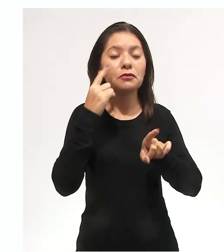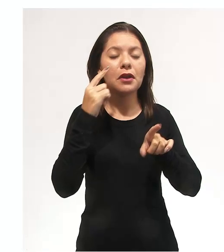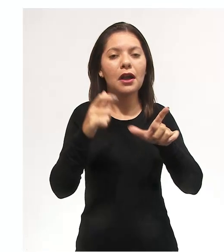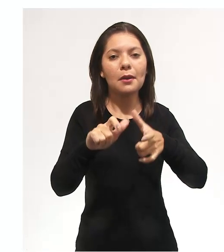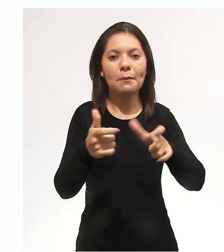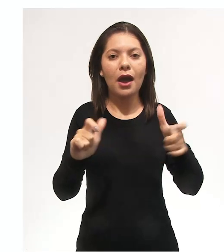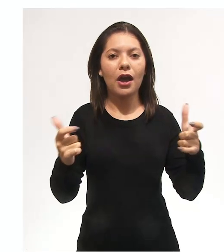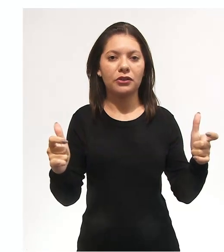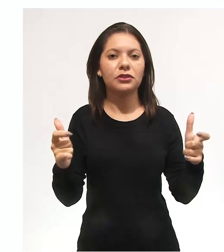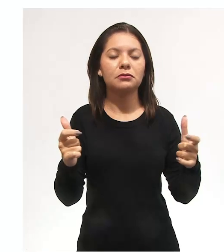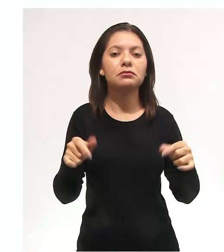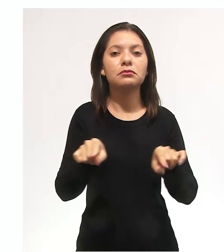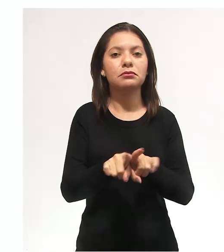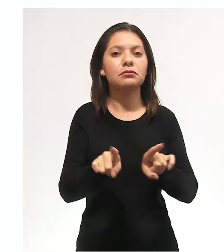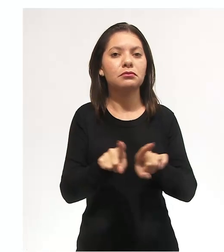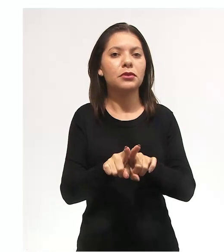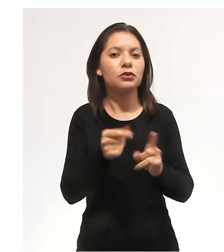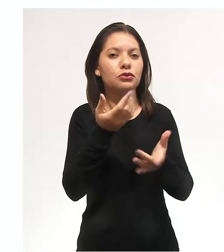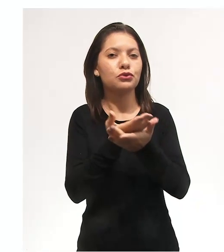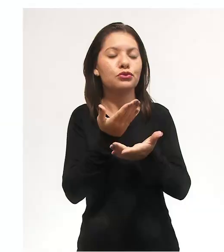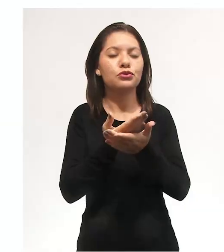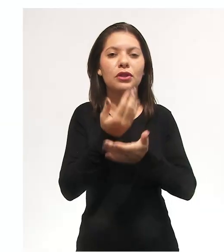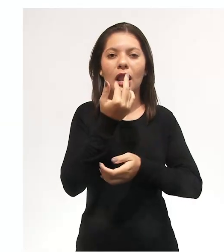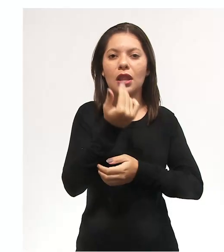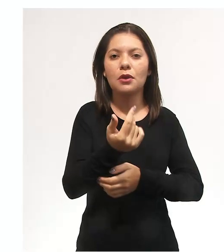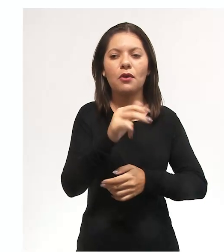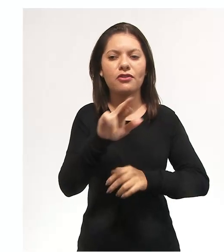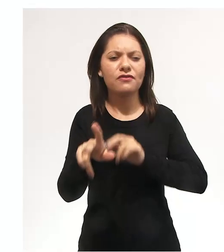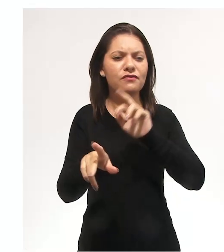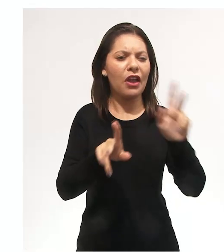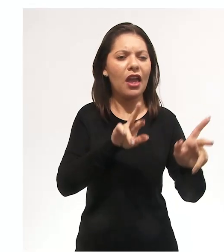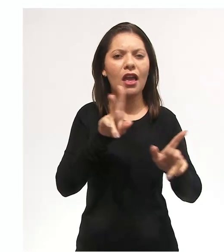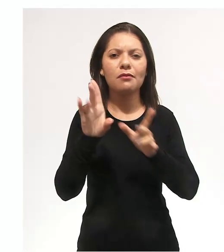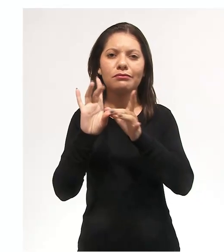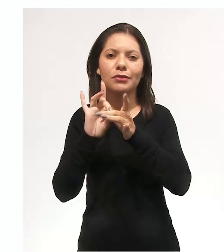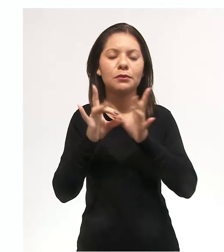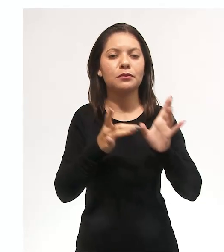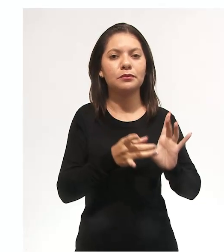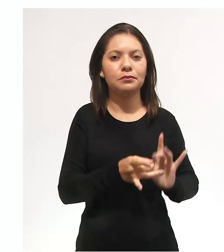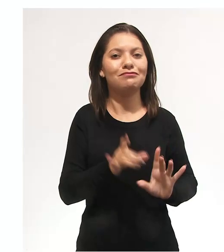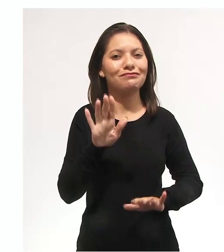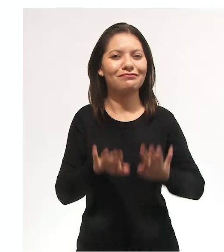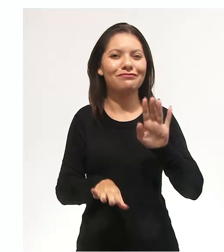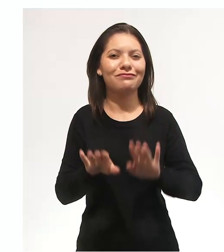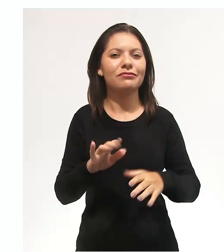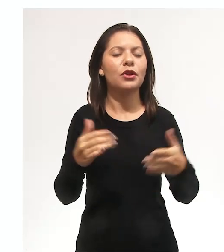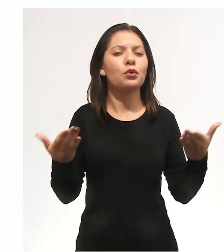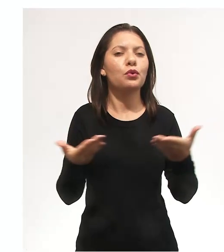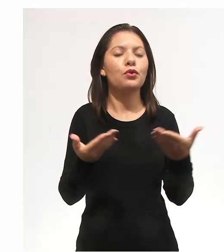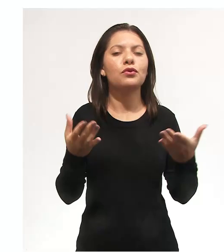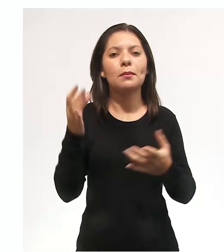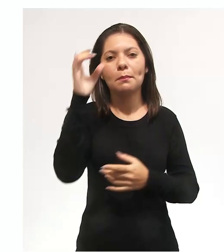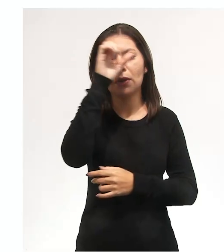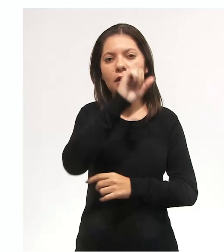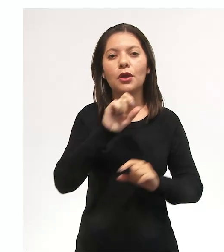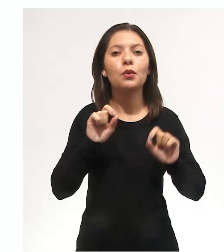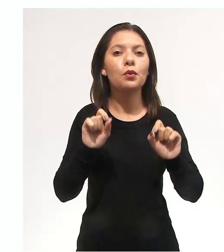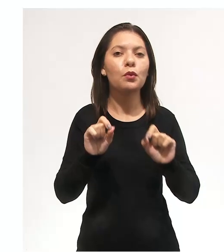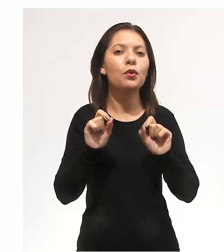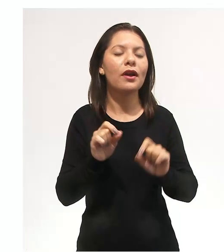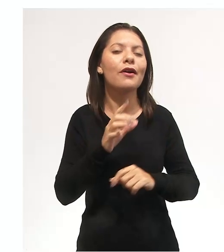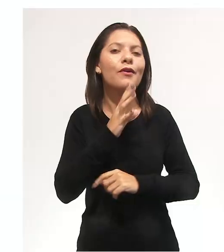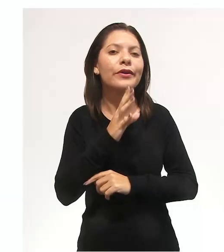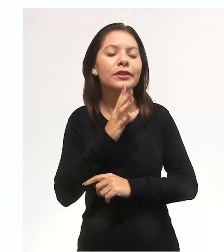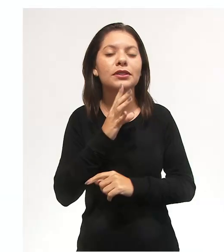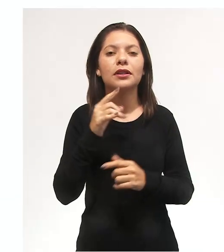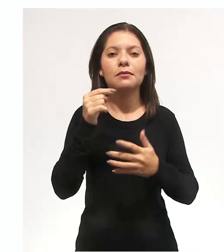valoriza-se o estudo da língua em diferentes contextos. Então, nesta aula, o que você irá aprender? Você vai conhecer os